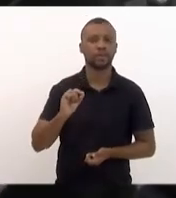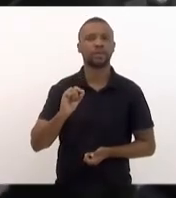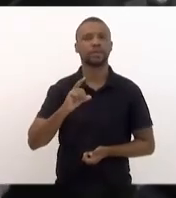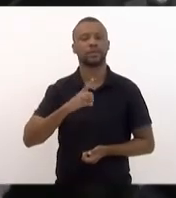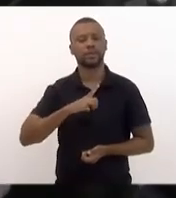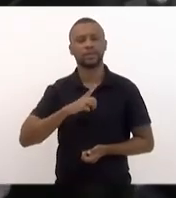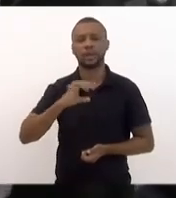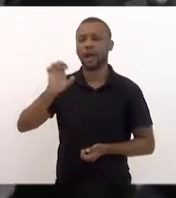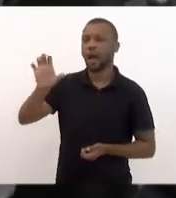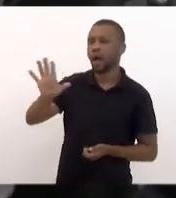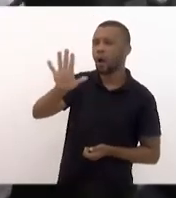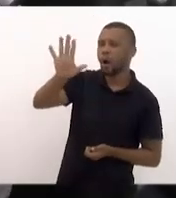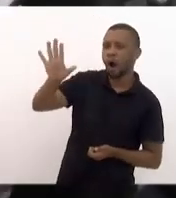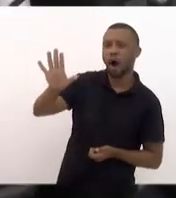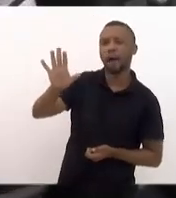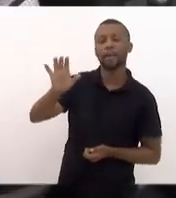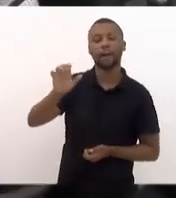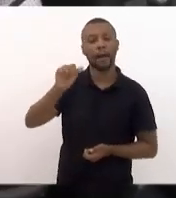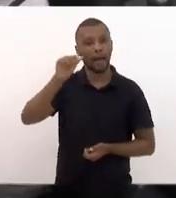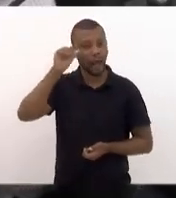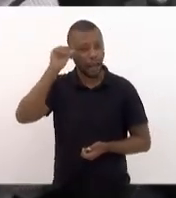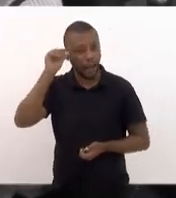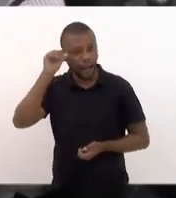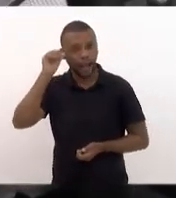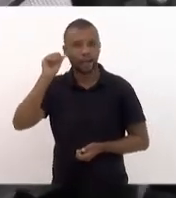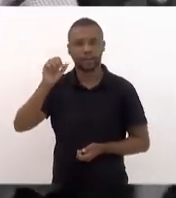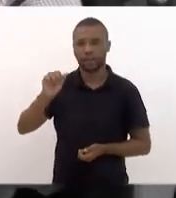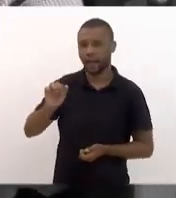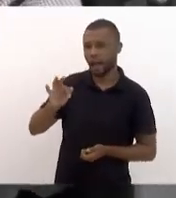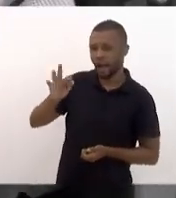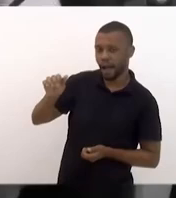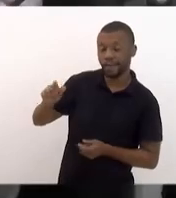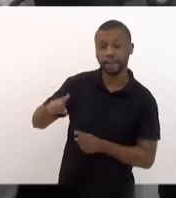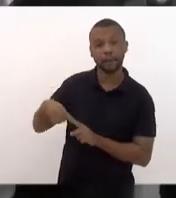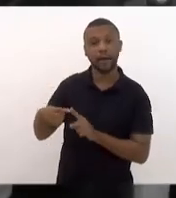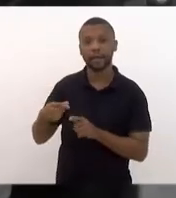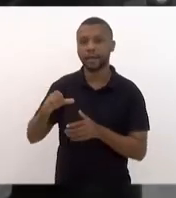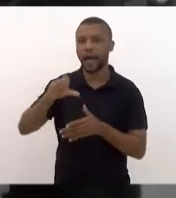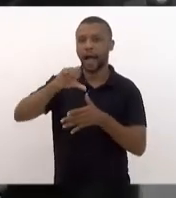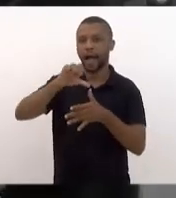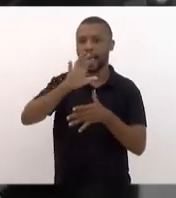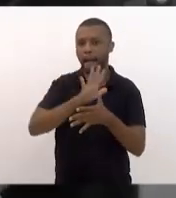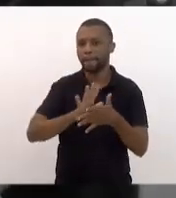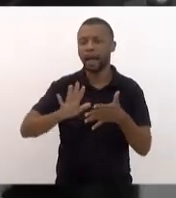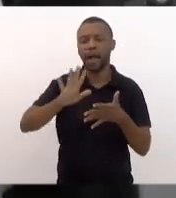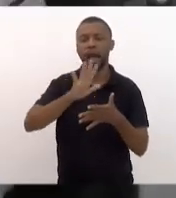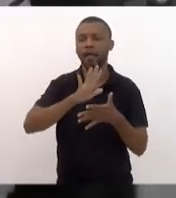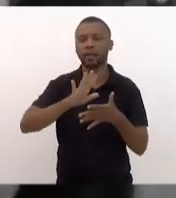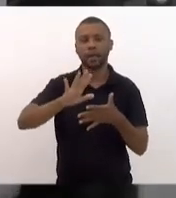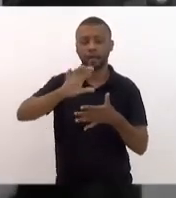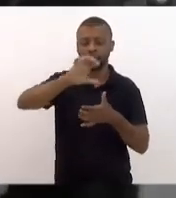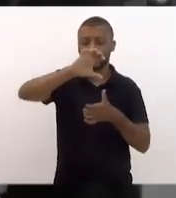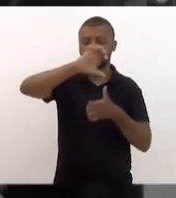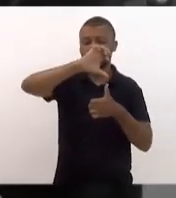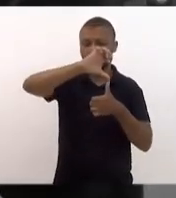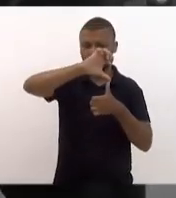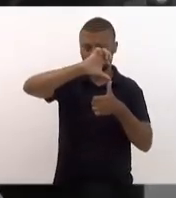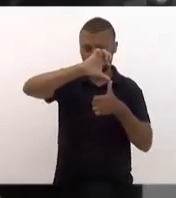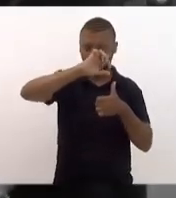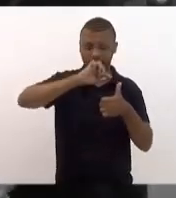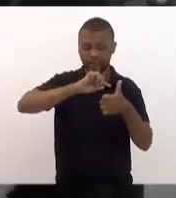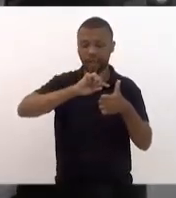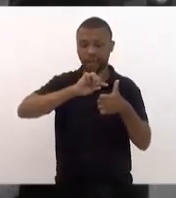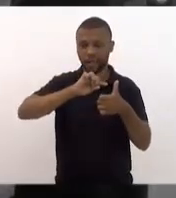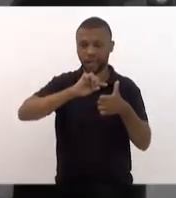Europa, Ásia, África e América. E na América do... Na América tinha América do Sul,